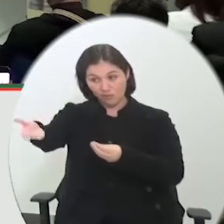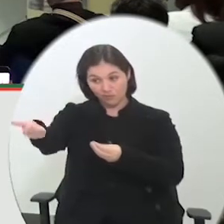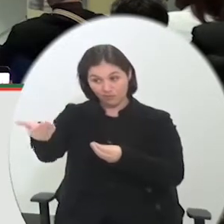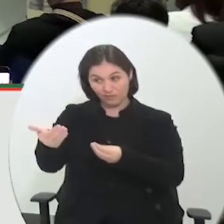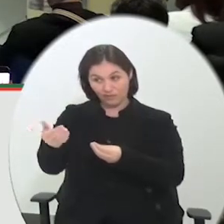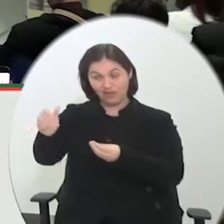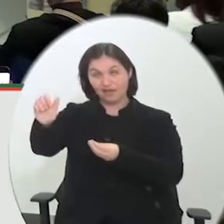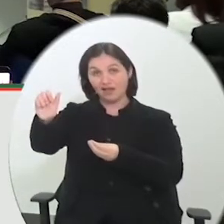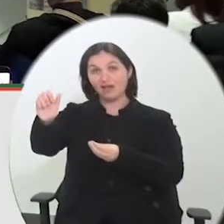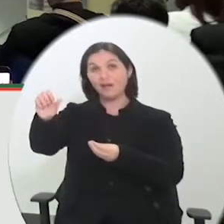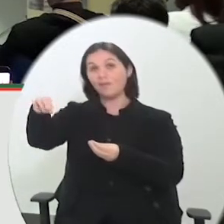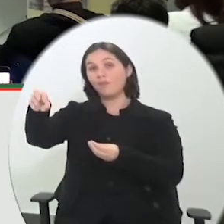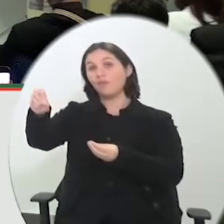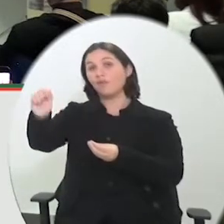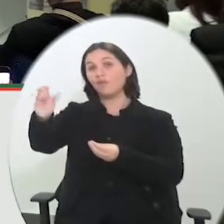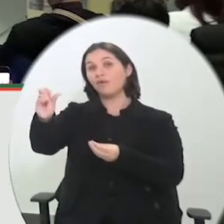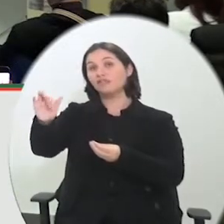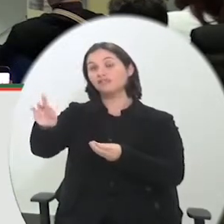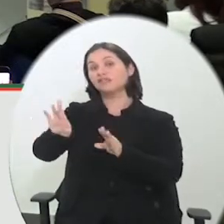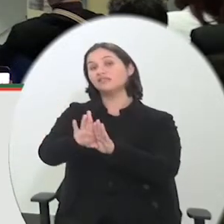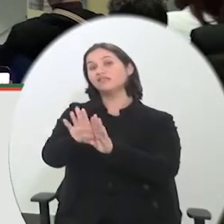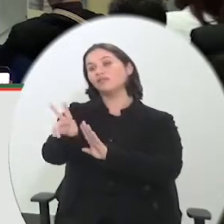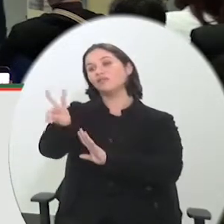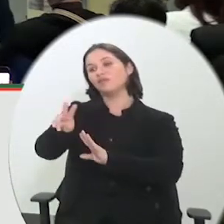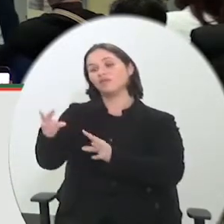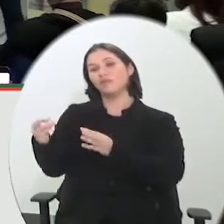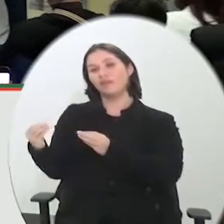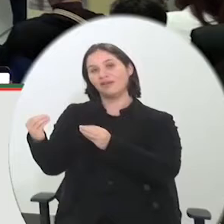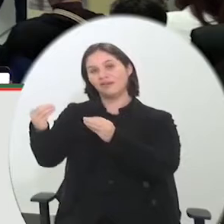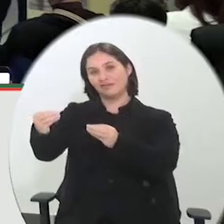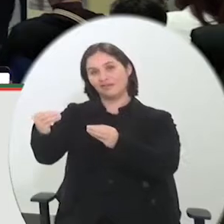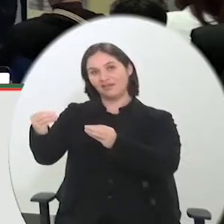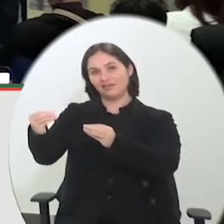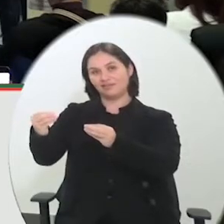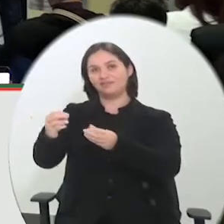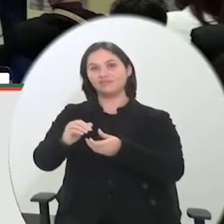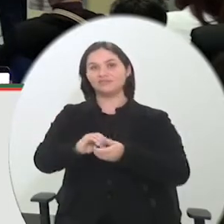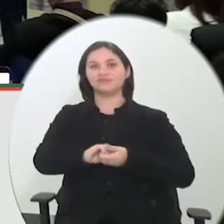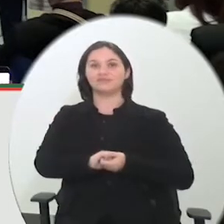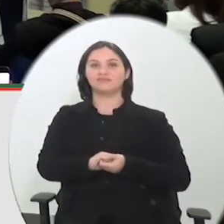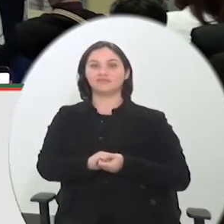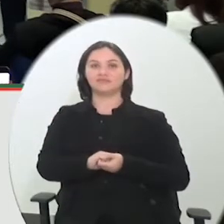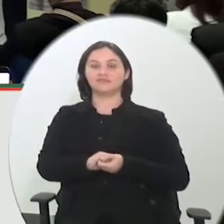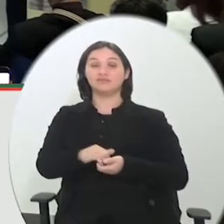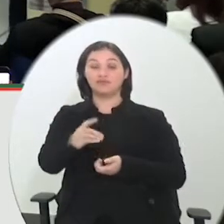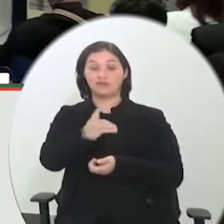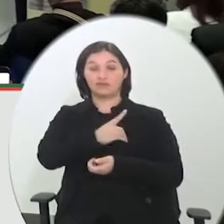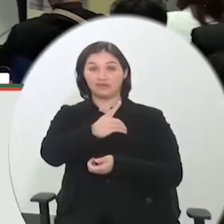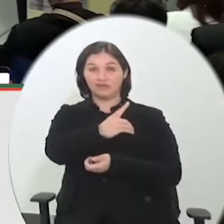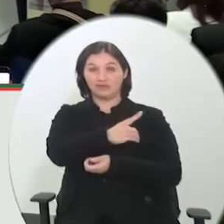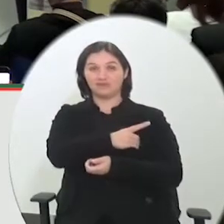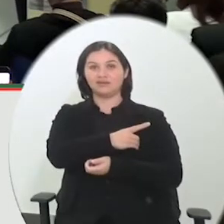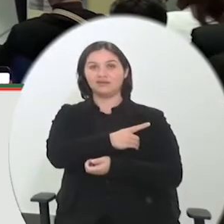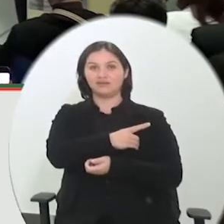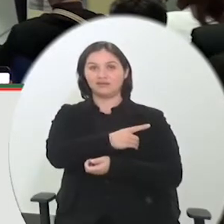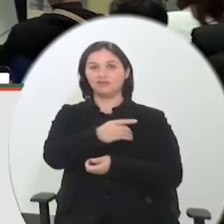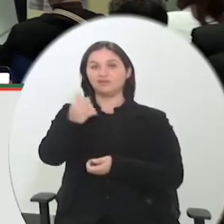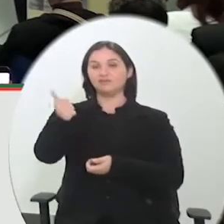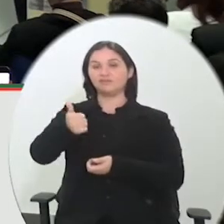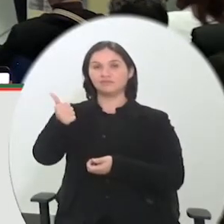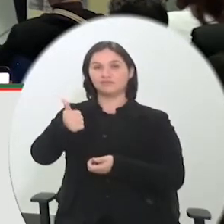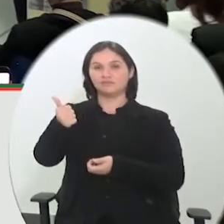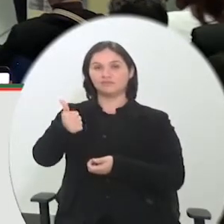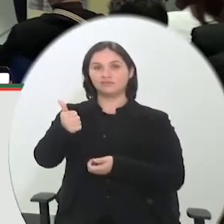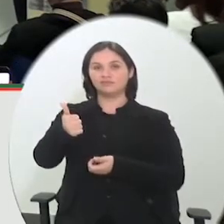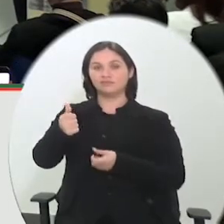se encontram. Para fazer a entrega dessa placa ao atual delegado titular da 1ª Delegacia de Polícia Civil do